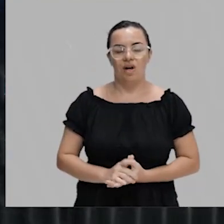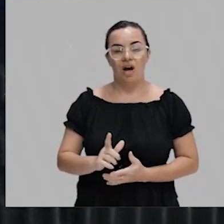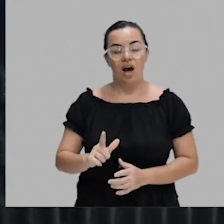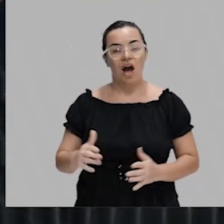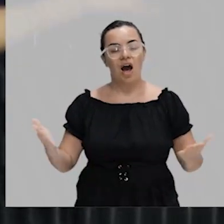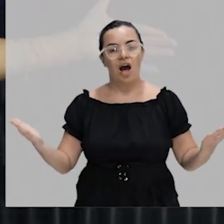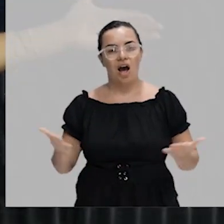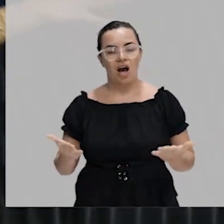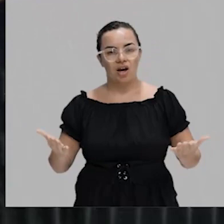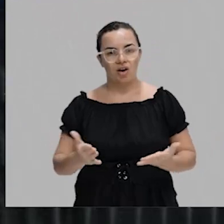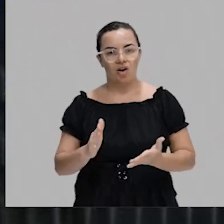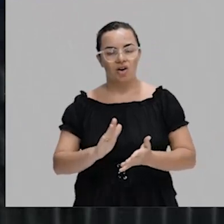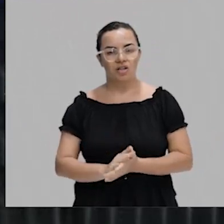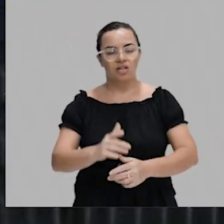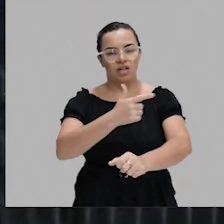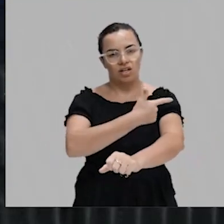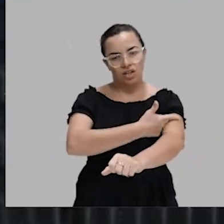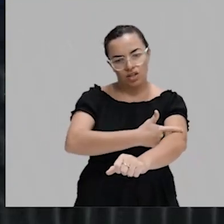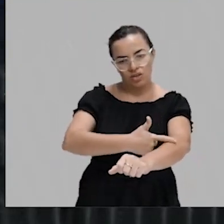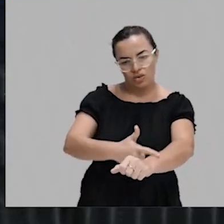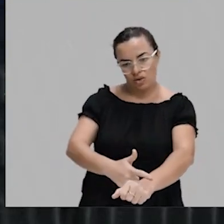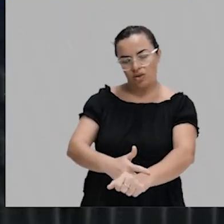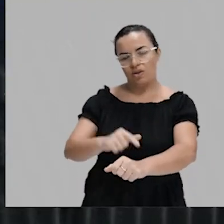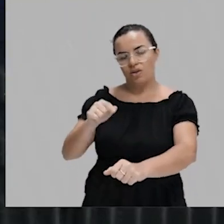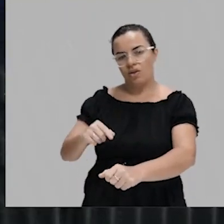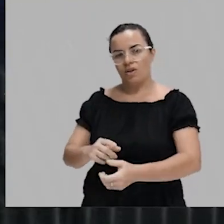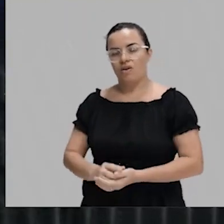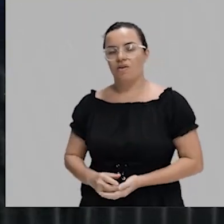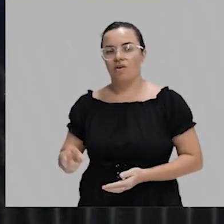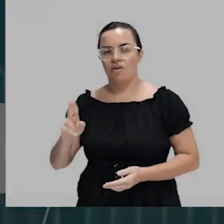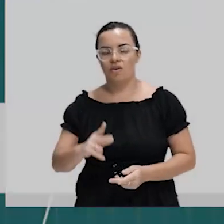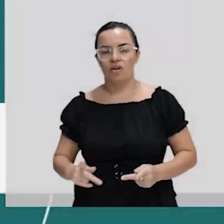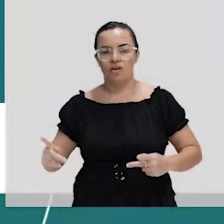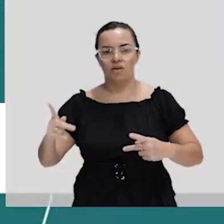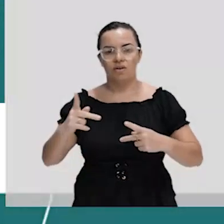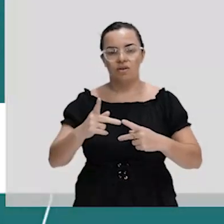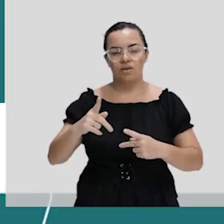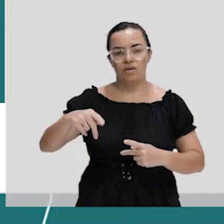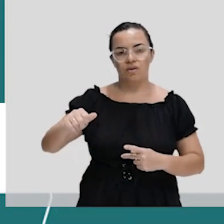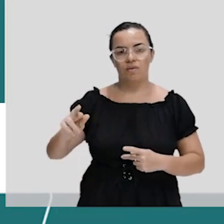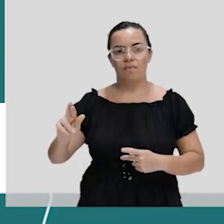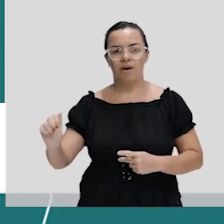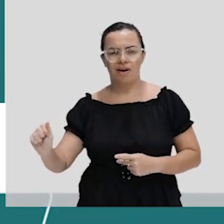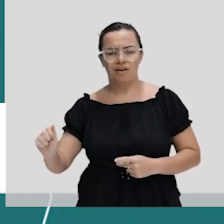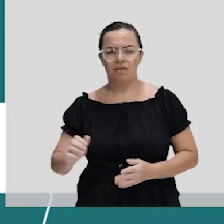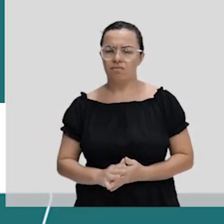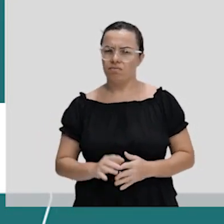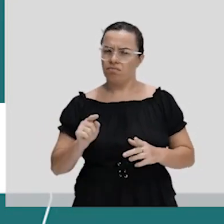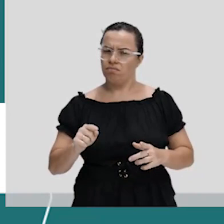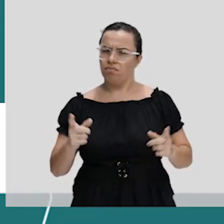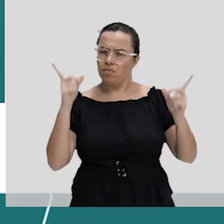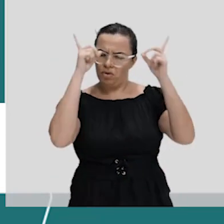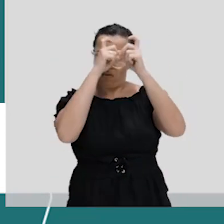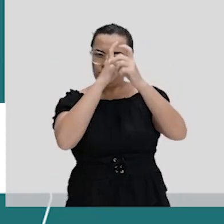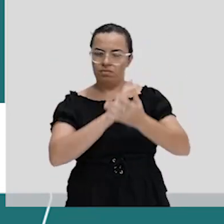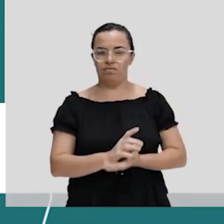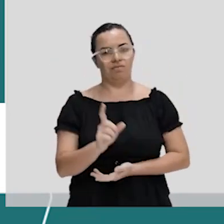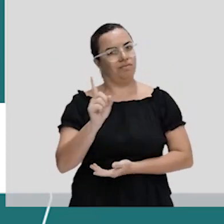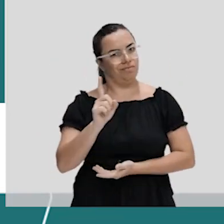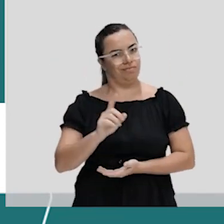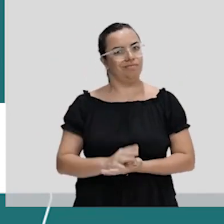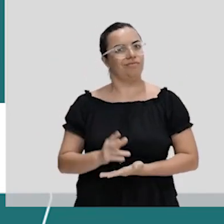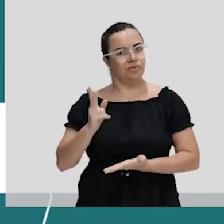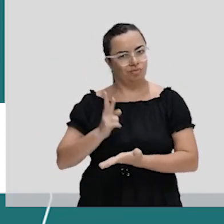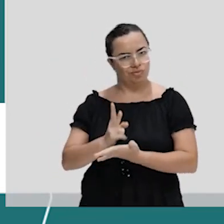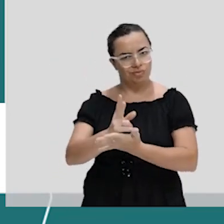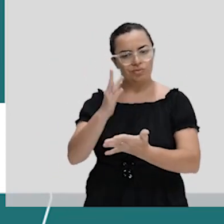sentido de ser gentil com alguém, eu vou usar a preposição para. Compliquei, mas a aula ainda não acabou, não. Vamos